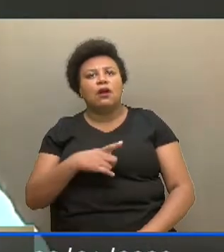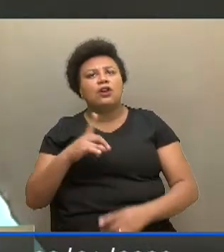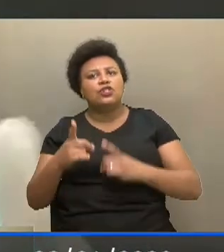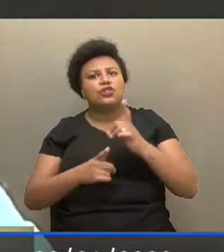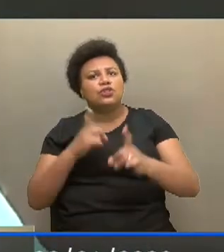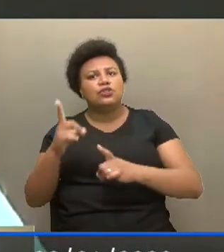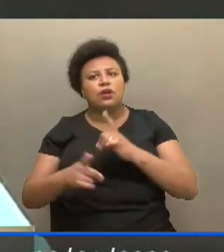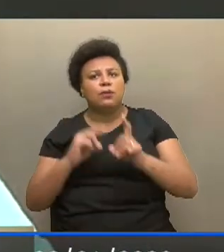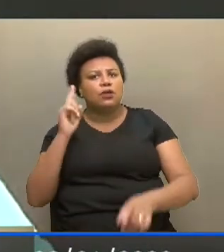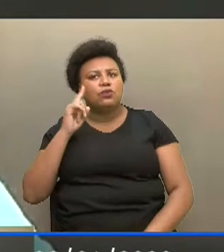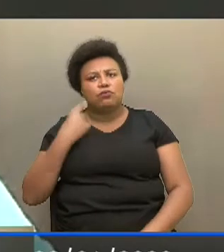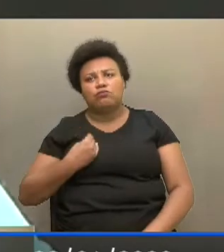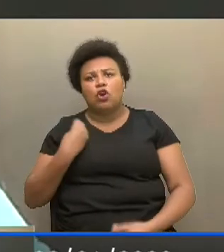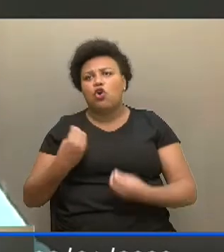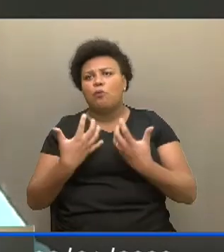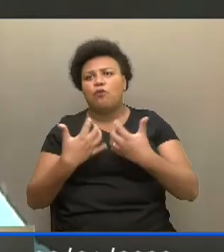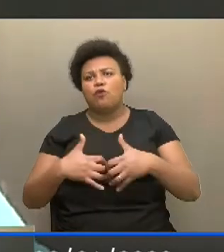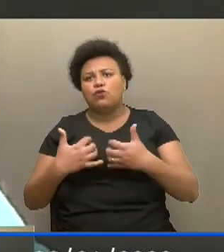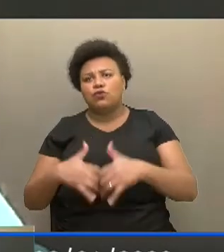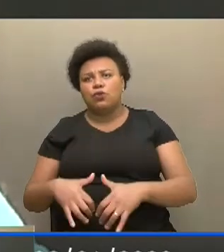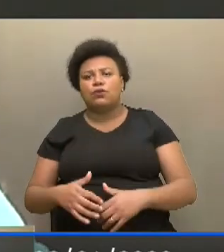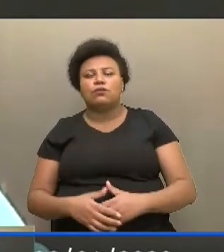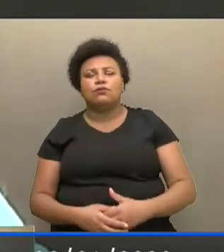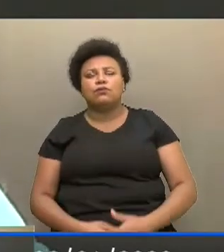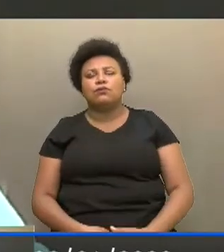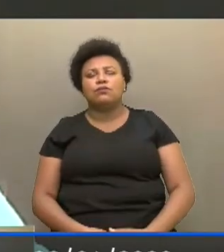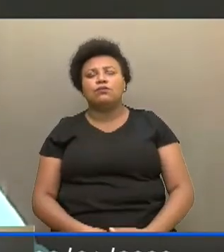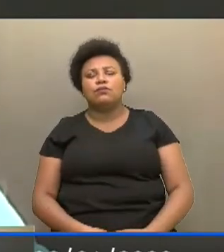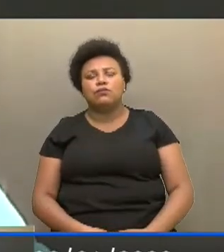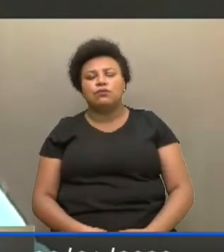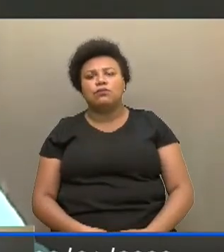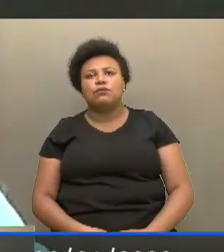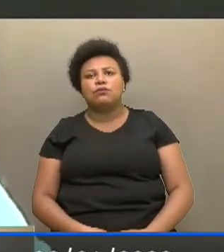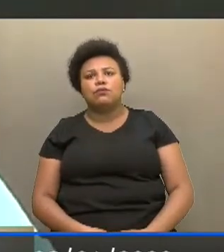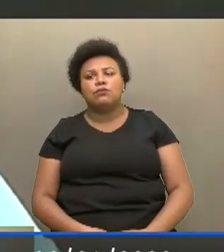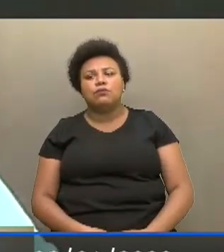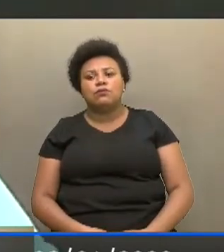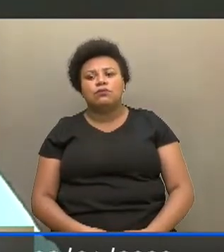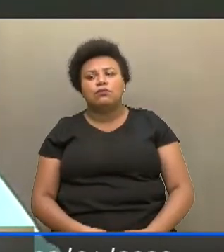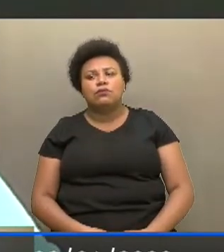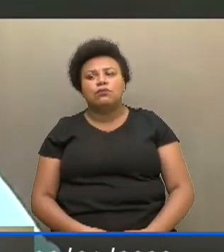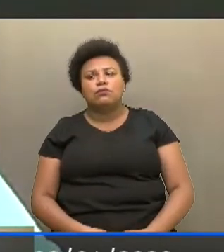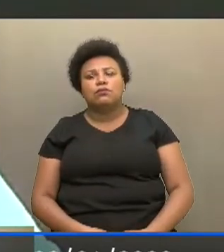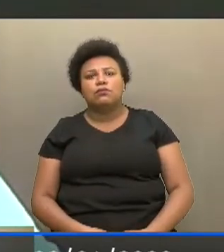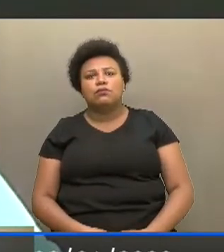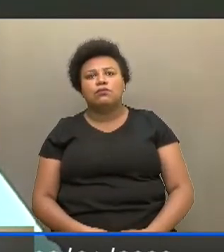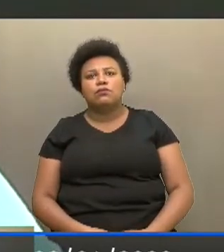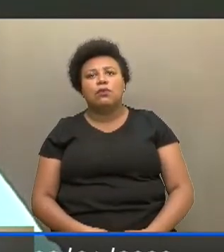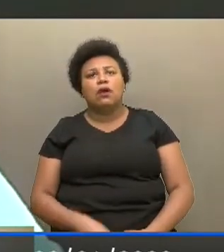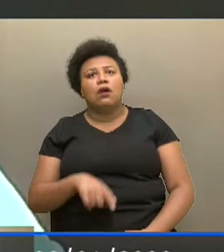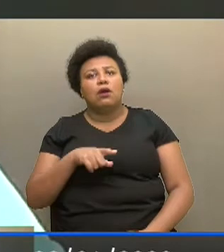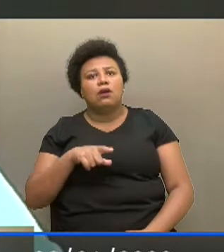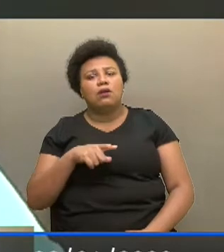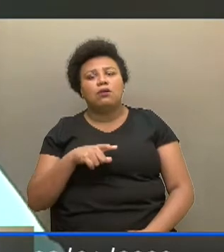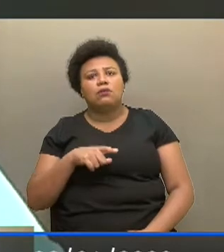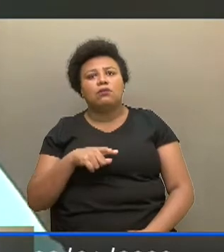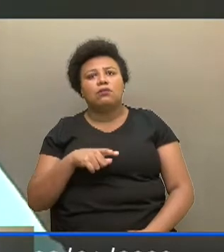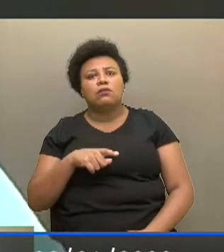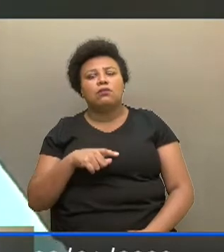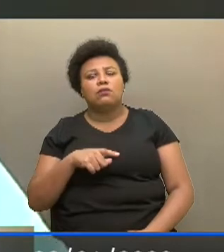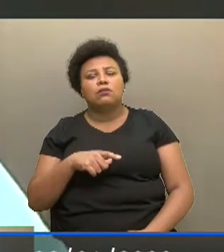do dia a dia do funcionamento dos estabelecimentos, enfim, que muitas vezes acabam, né, tendo